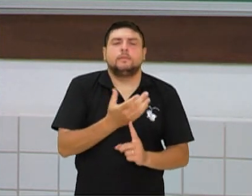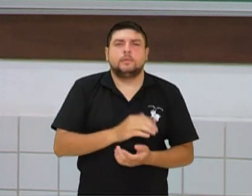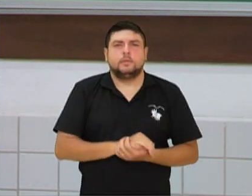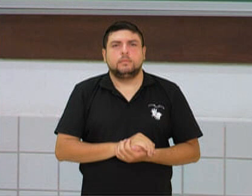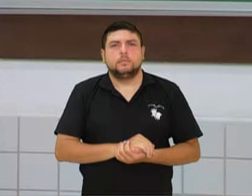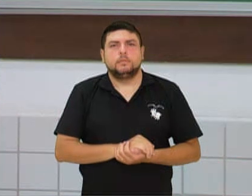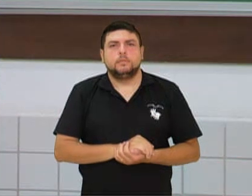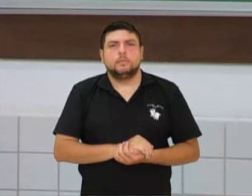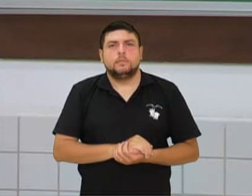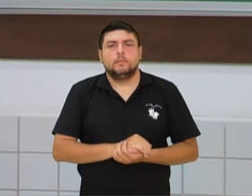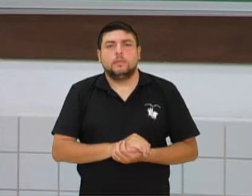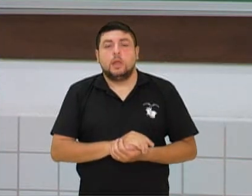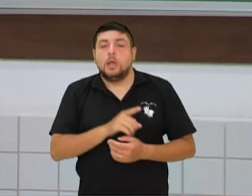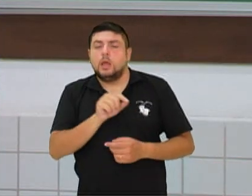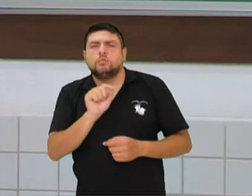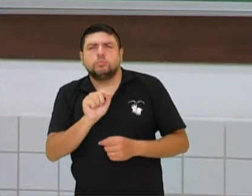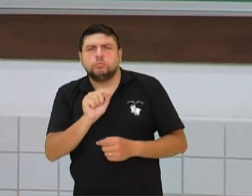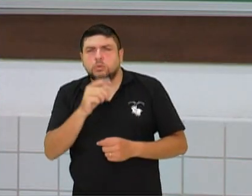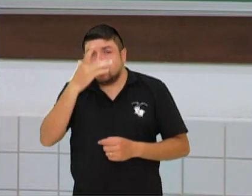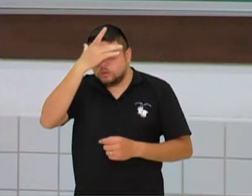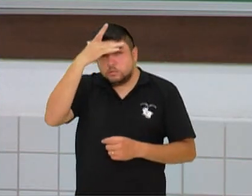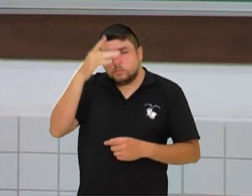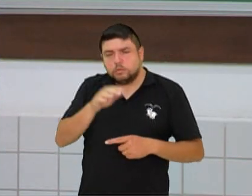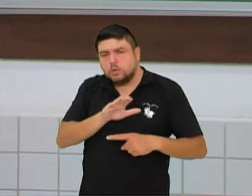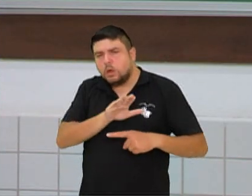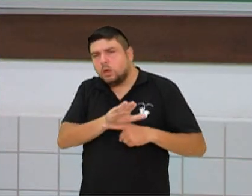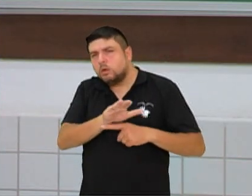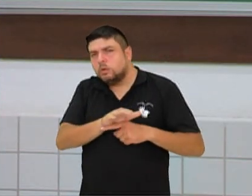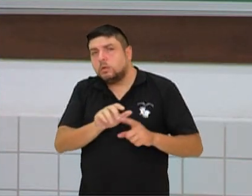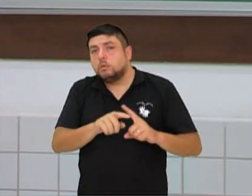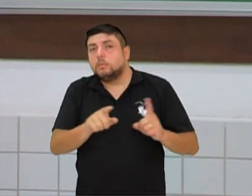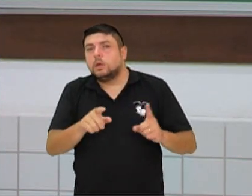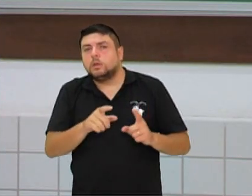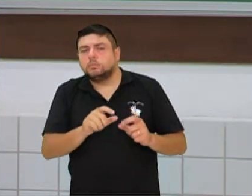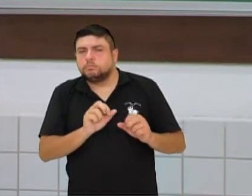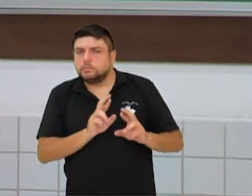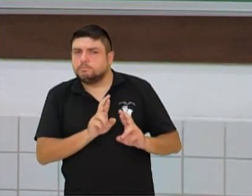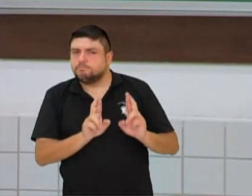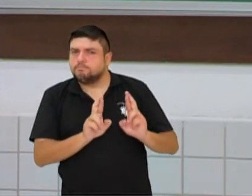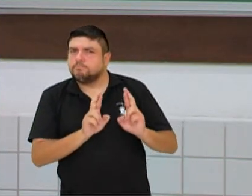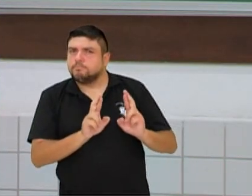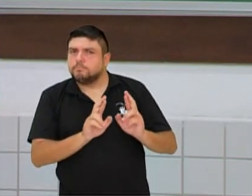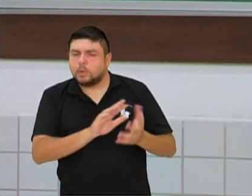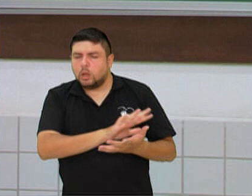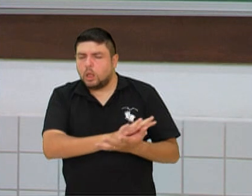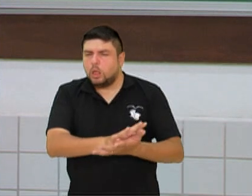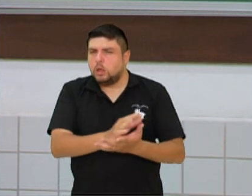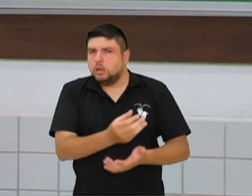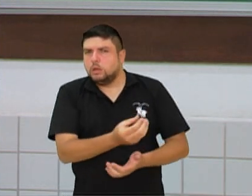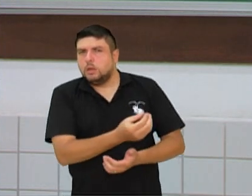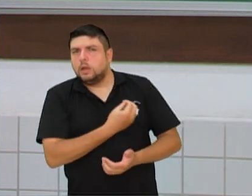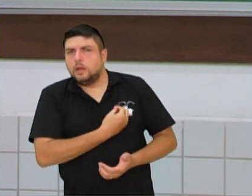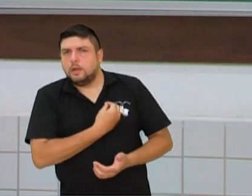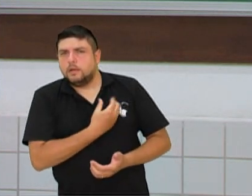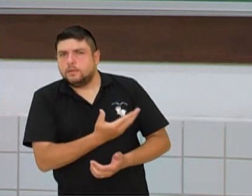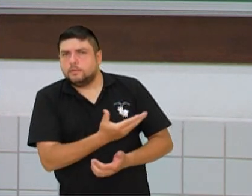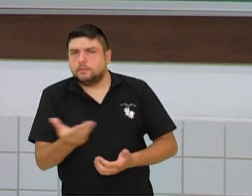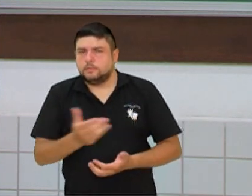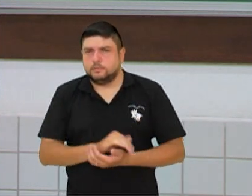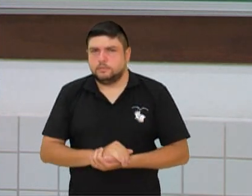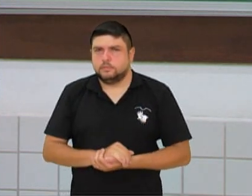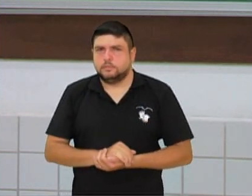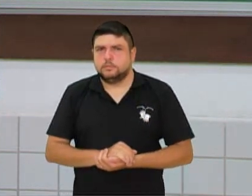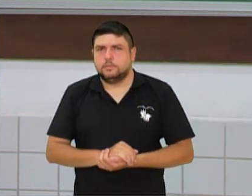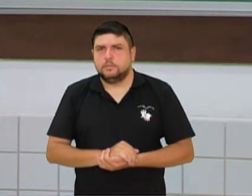que queria ajudar, mas em cima da desgraça alheia. E essa peça vai falar um pouco sobre isso. Hoje,